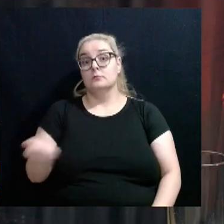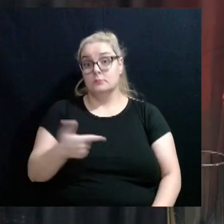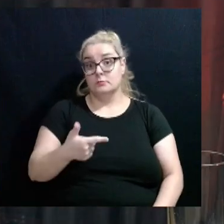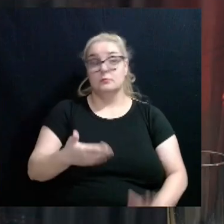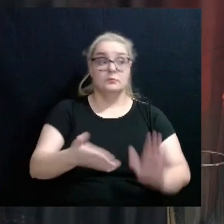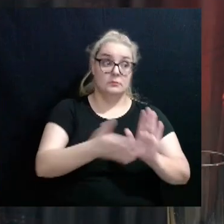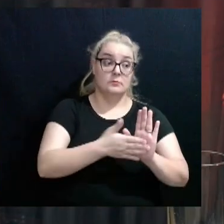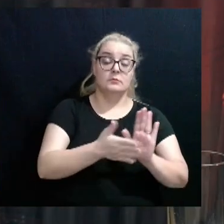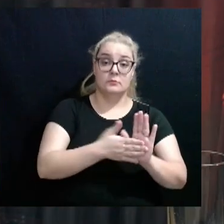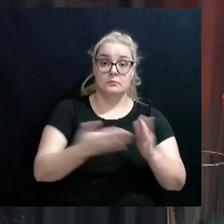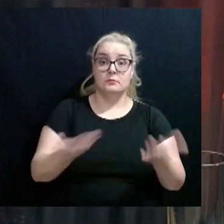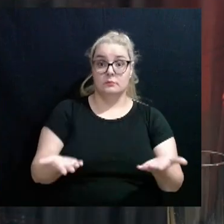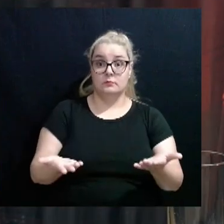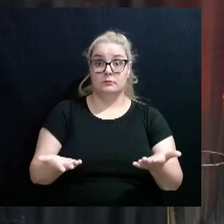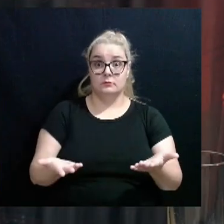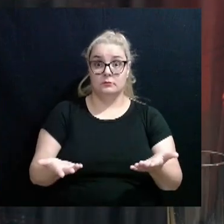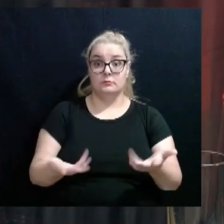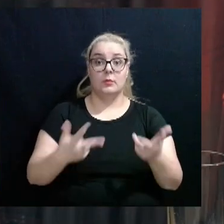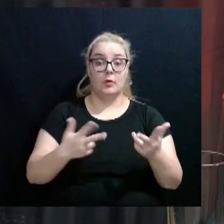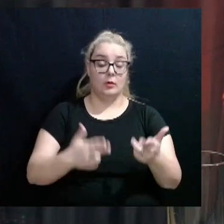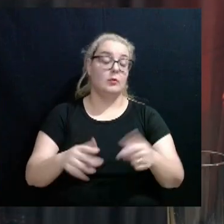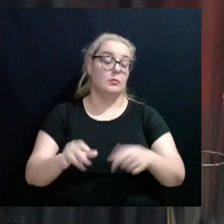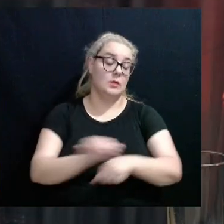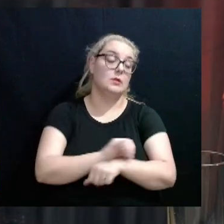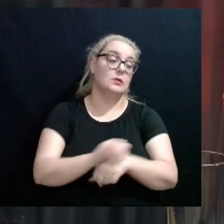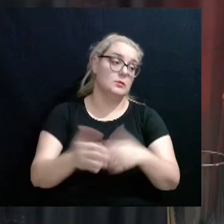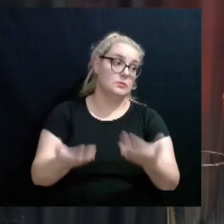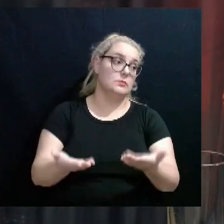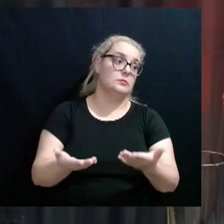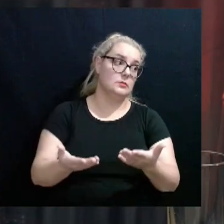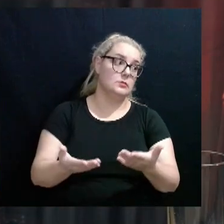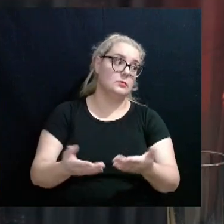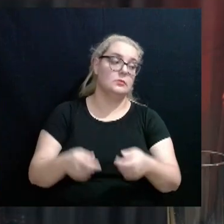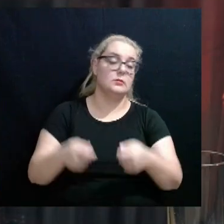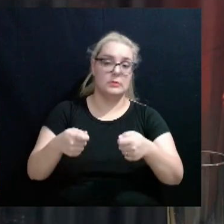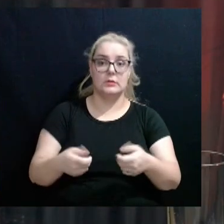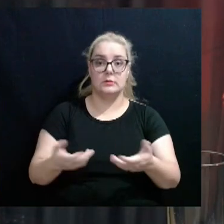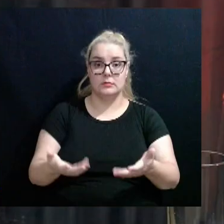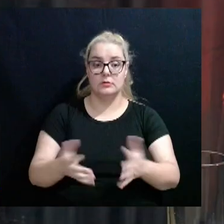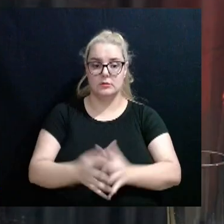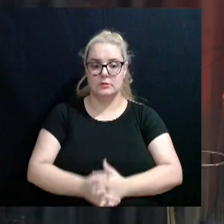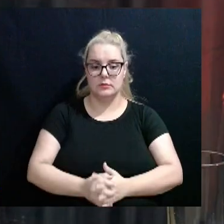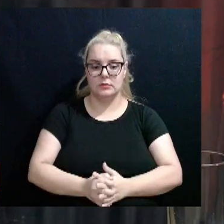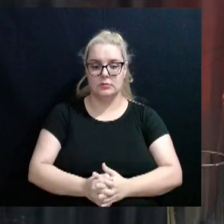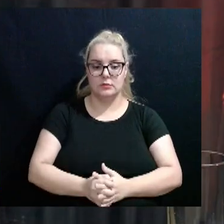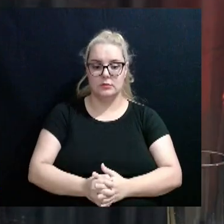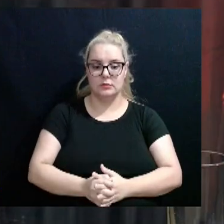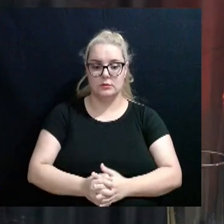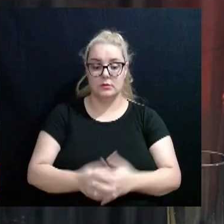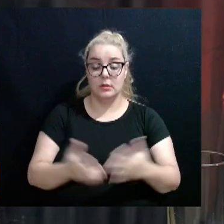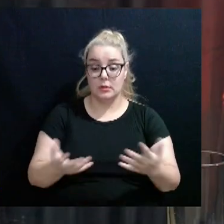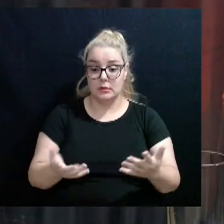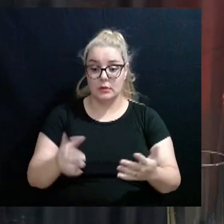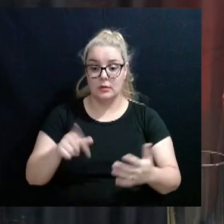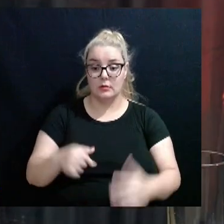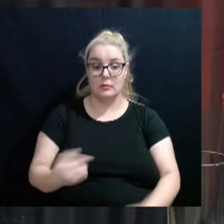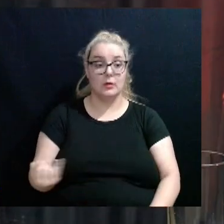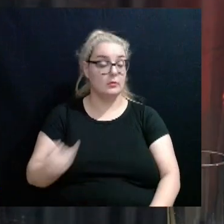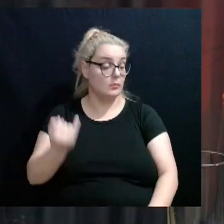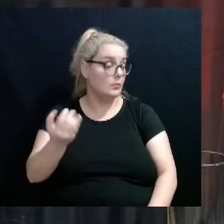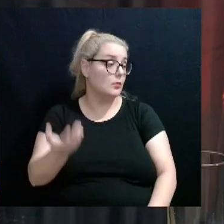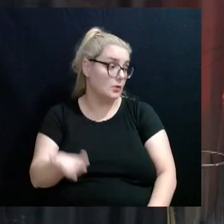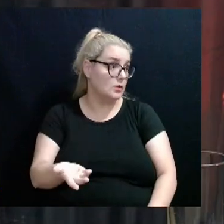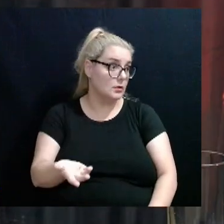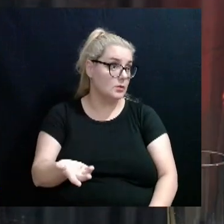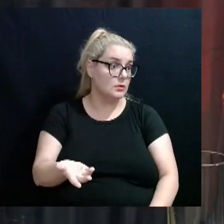para o qual essa ferramenta foi estabelecida. Então, seria interessante, né, que as